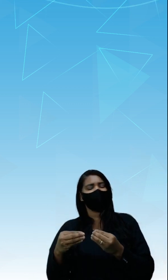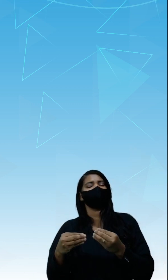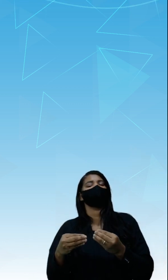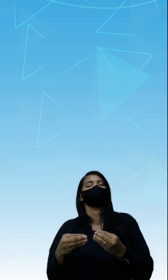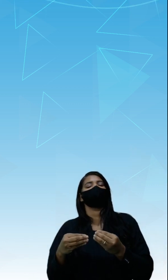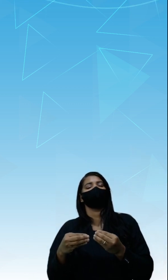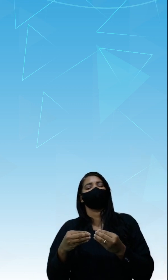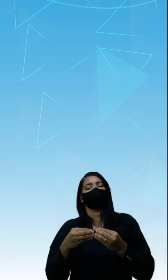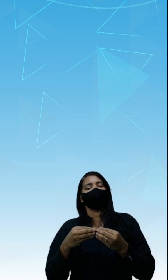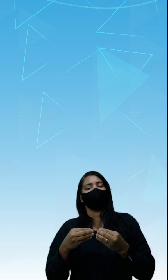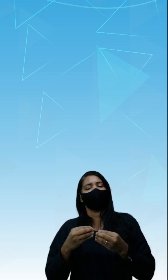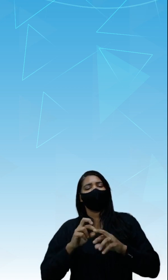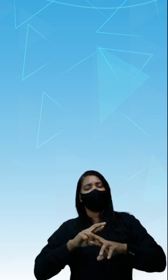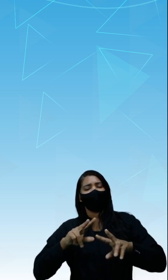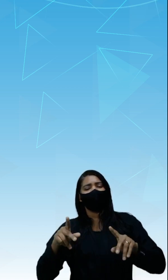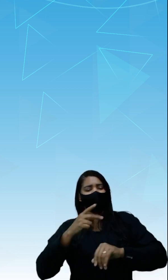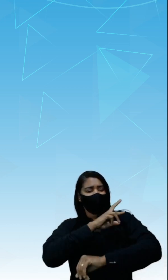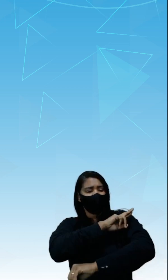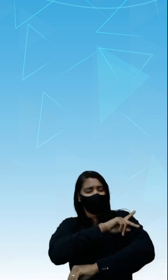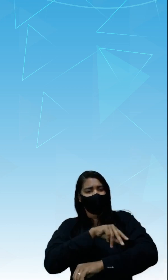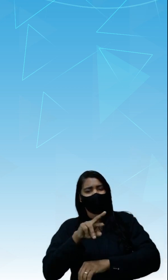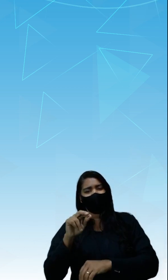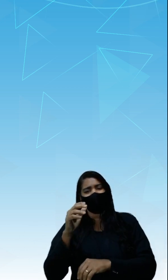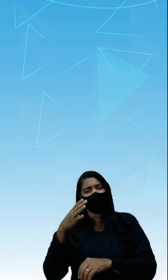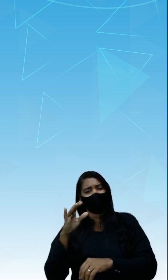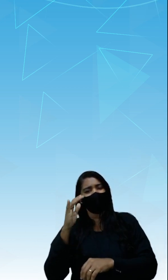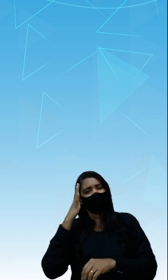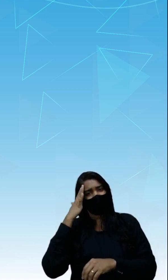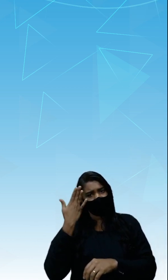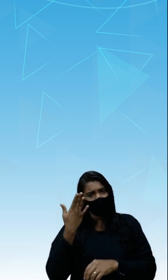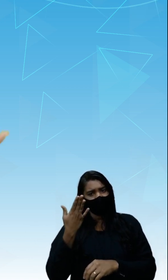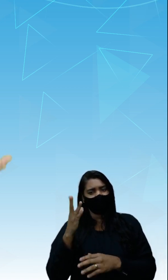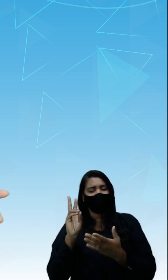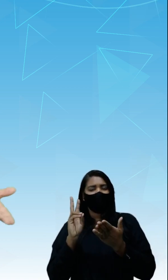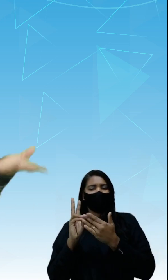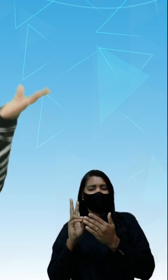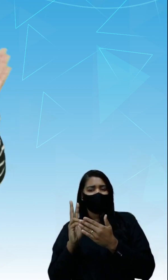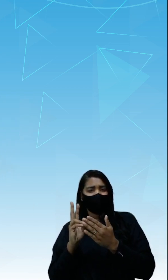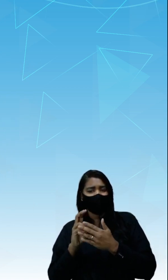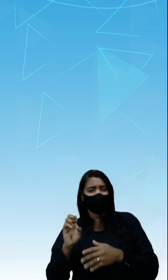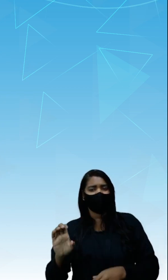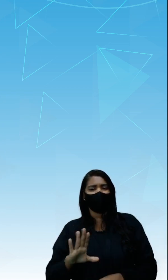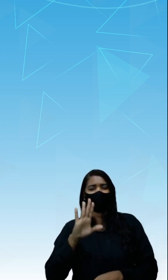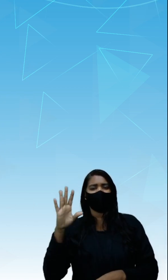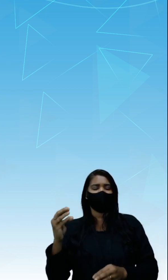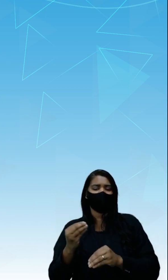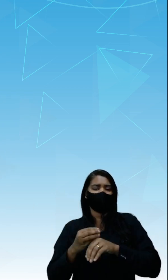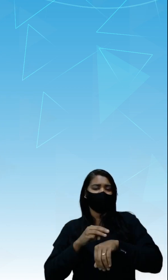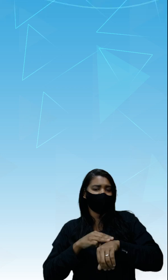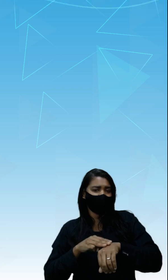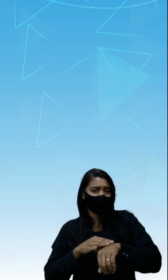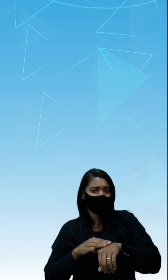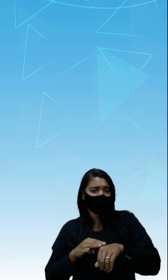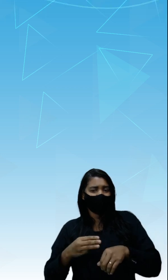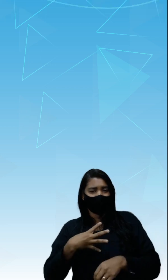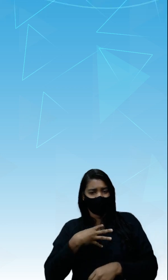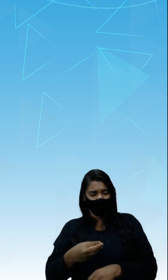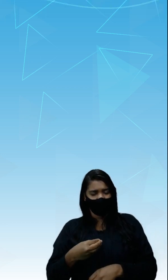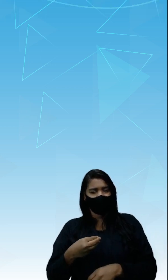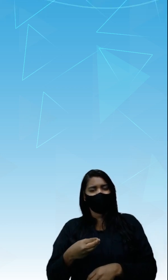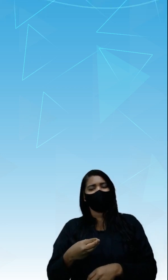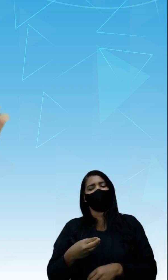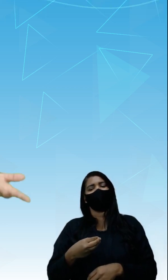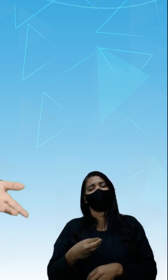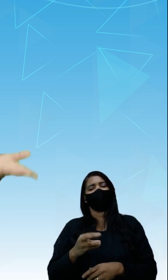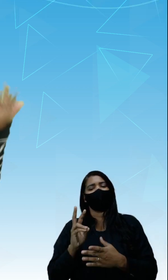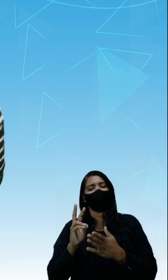de etnias, que vem resultando do caboclo, que é filho do índio, com europeus, do mulato, que é filho de negros, com europeus,